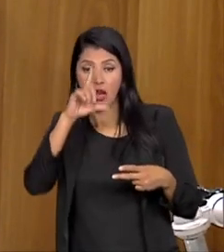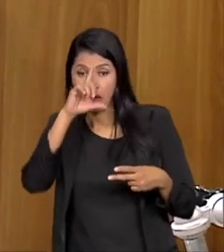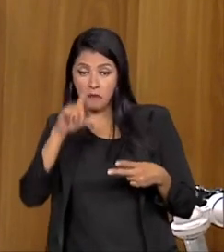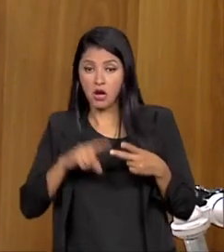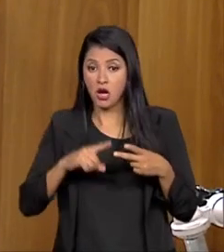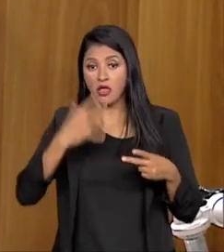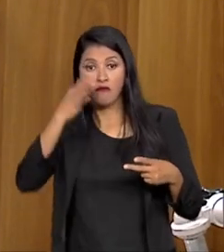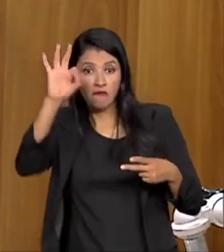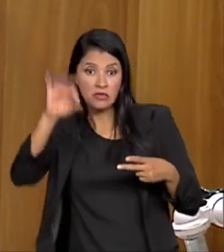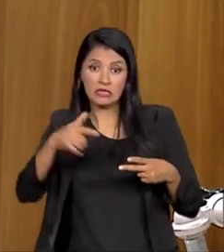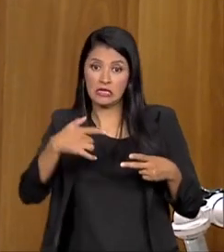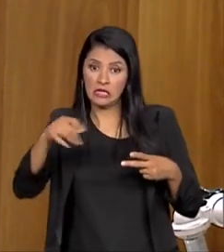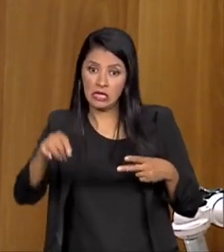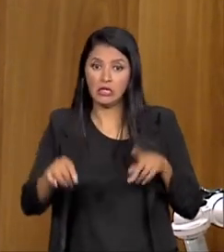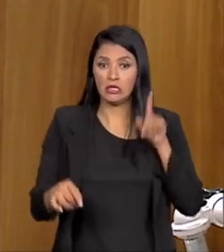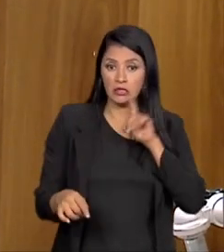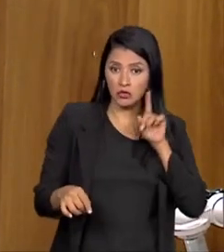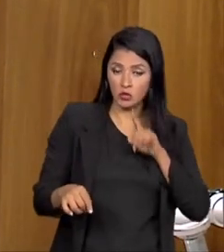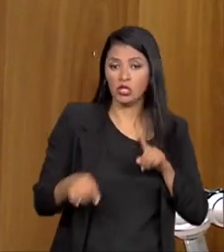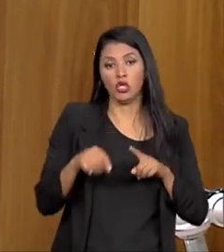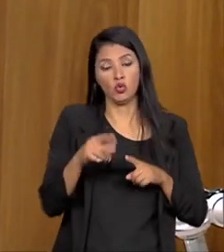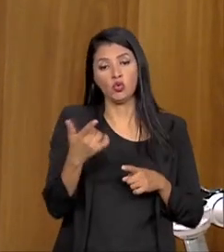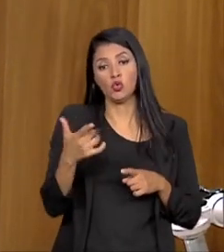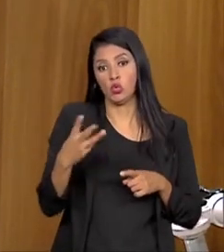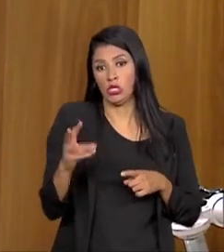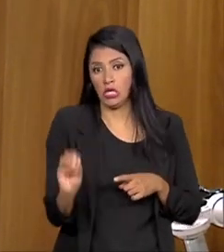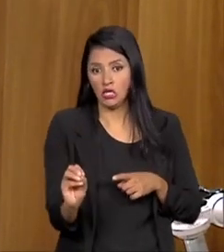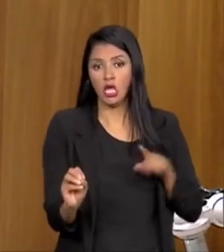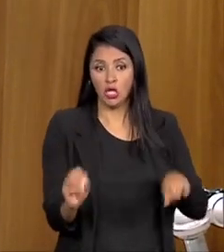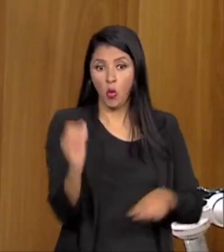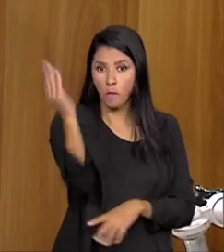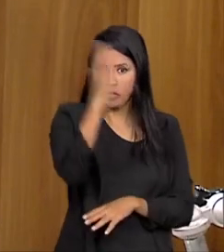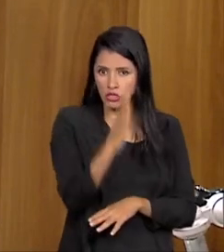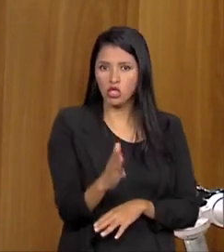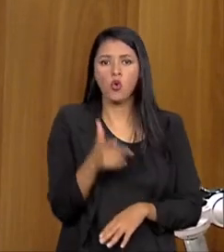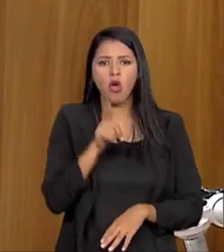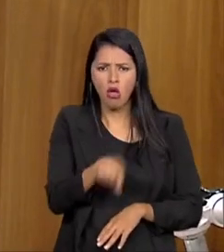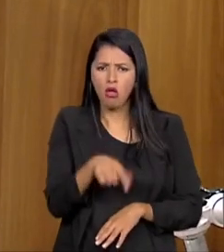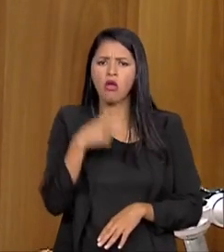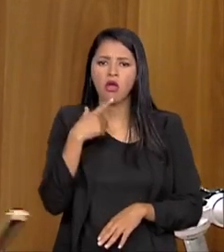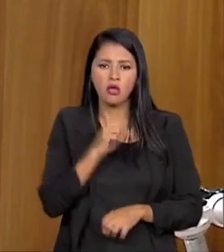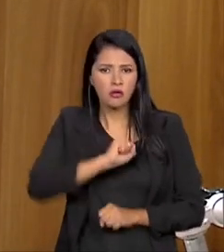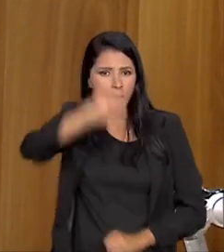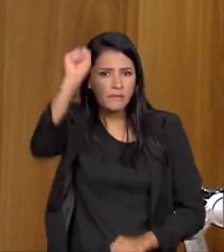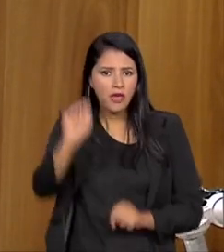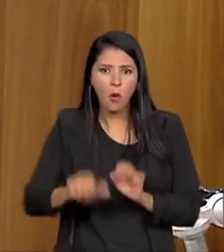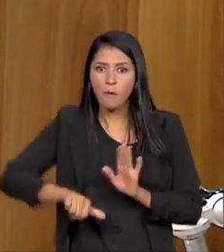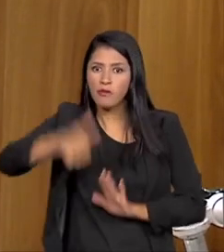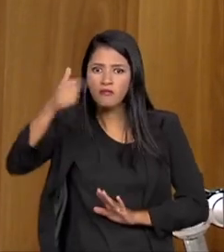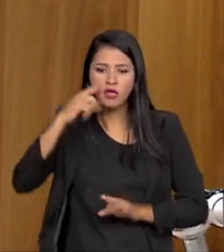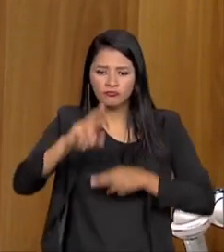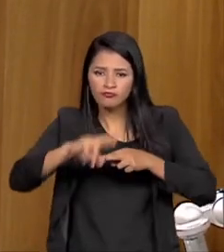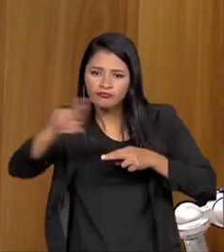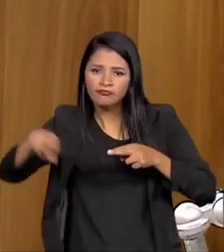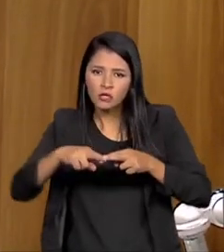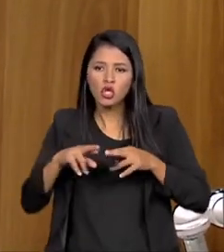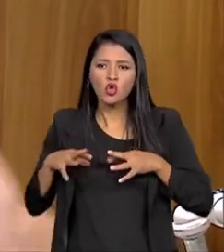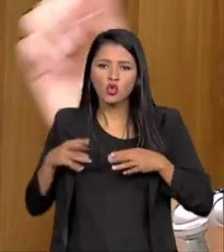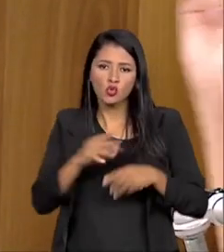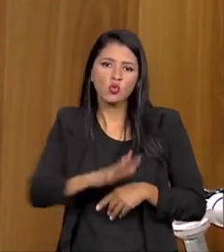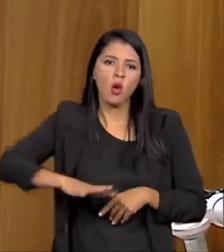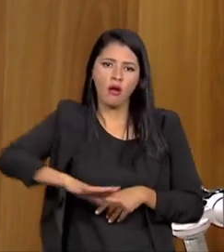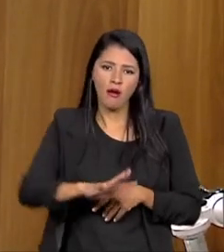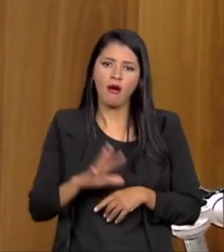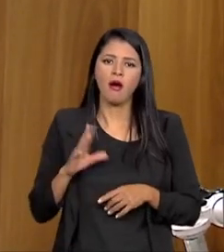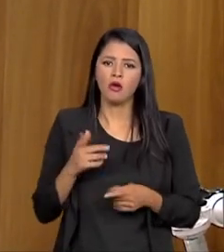e terceiro lugar nos Estados Unidos com 30 então o Brasil é campeão e o produtor rural também é campeão nesse tema junto com todo o setor os